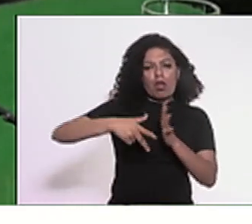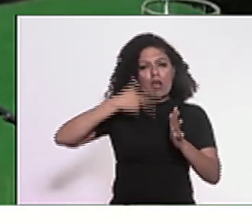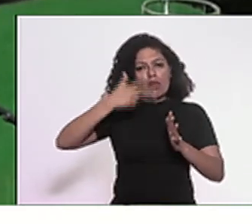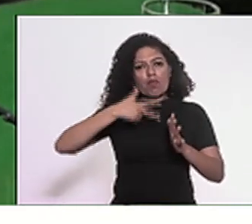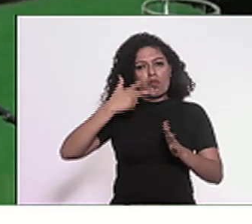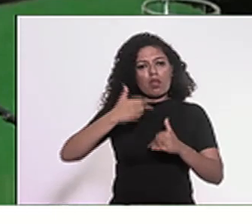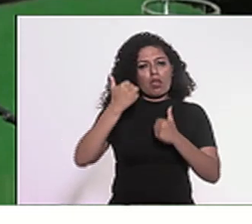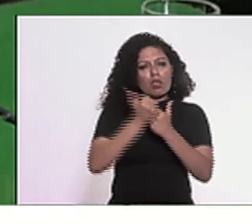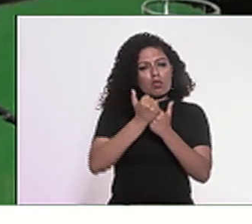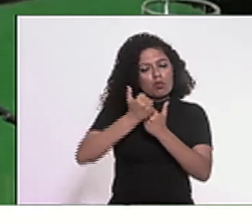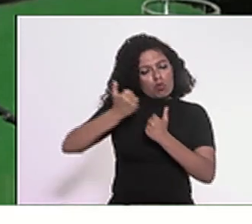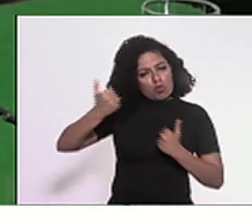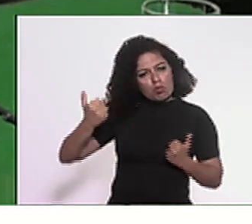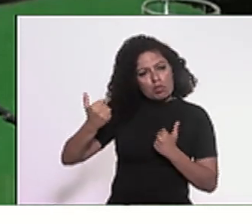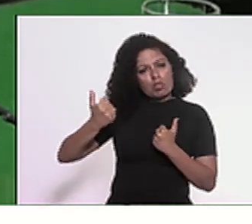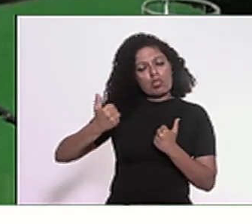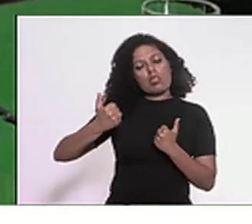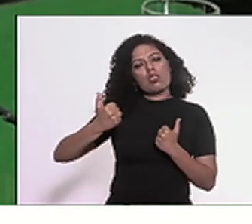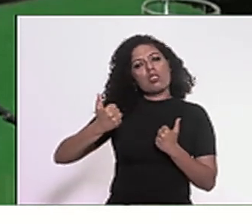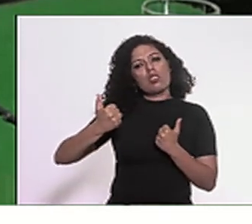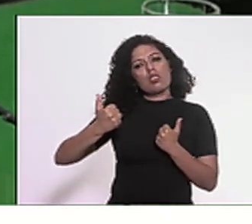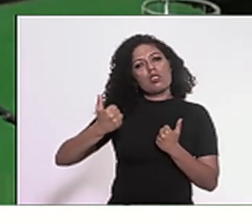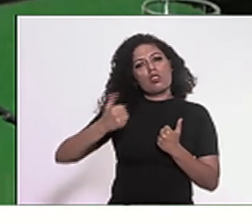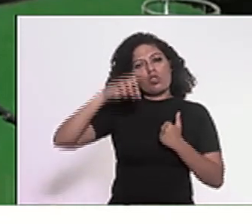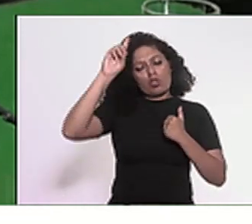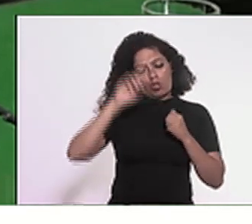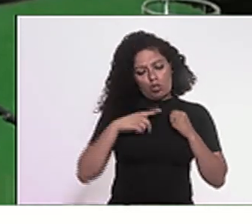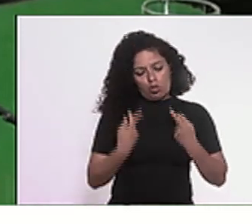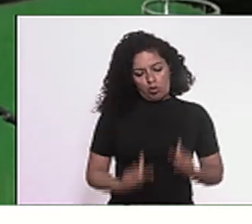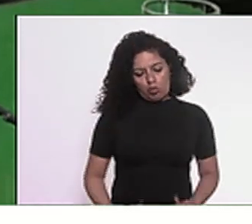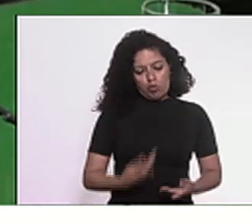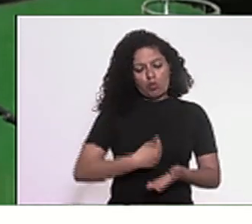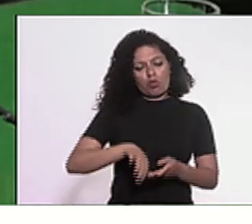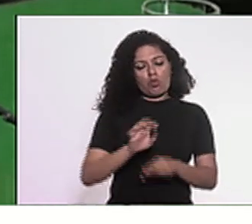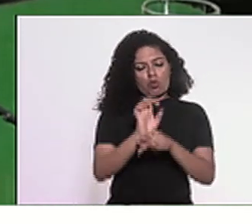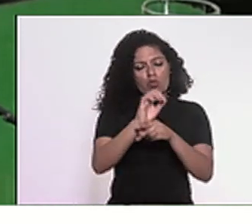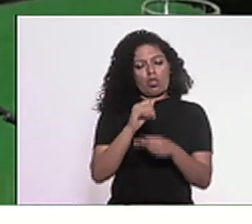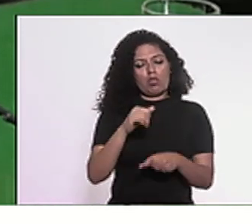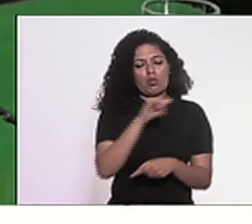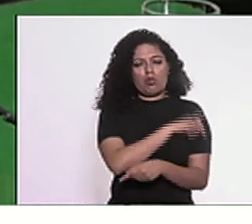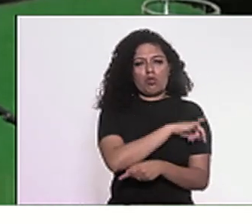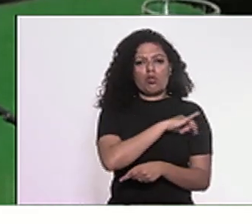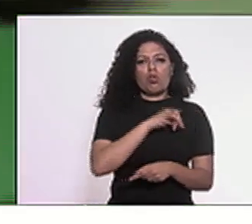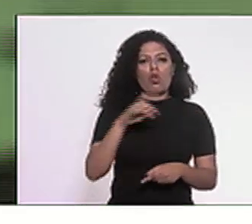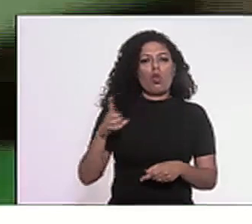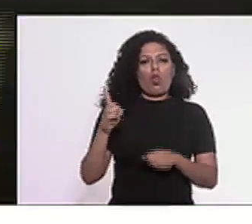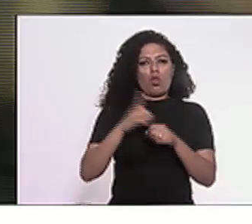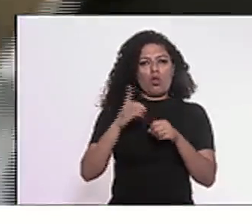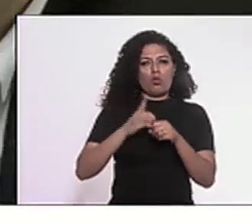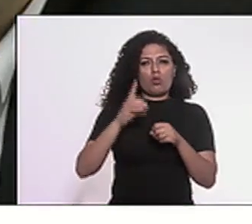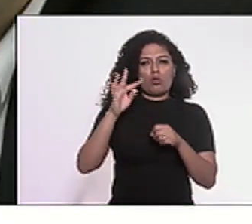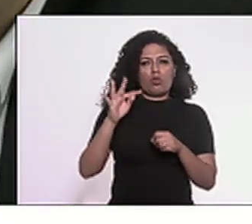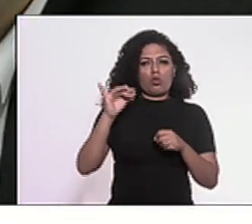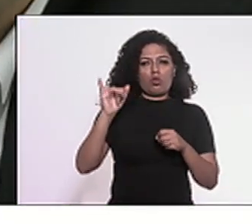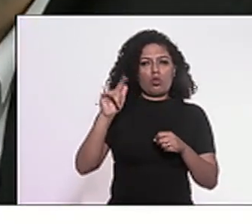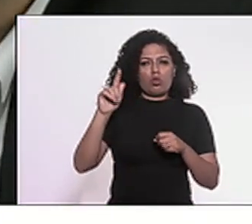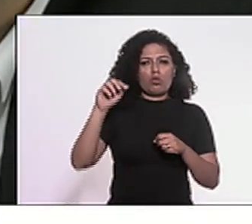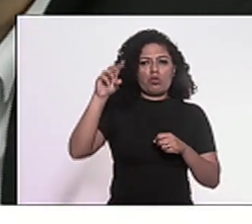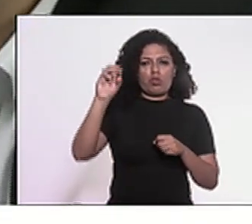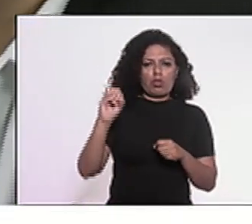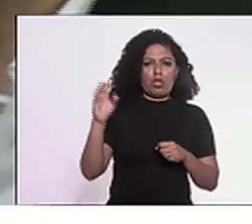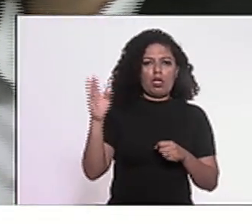para o subsecretário de Direitos Humanos do Estado do Rio de Janeiro, doutor Tiago Miranda, para poder fazer uso da